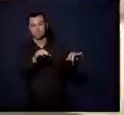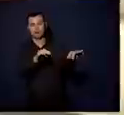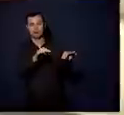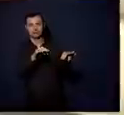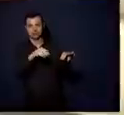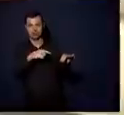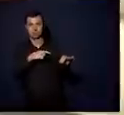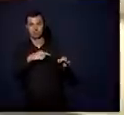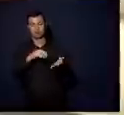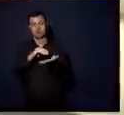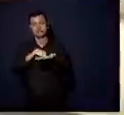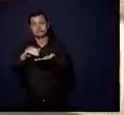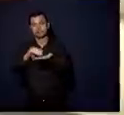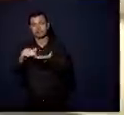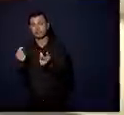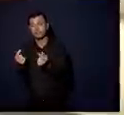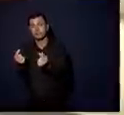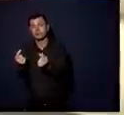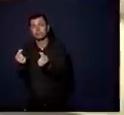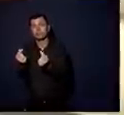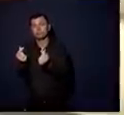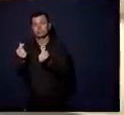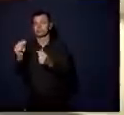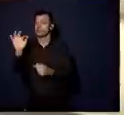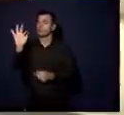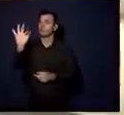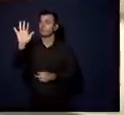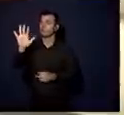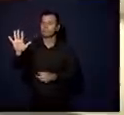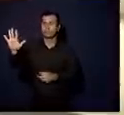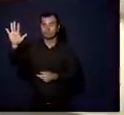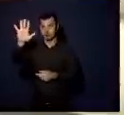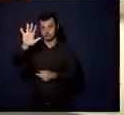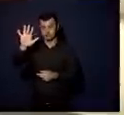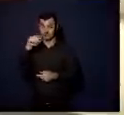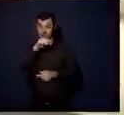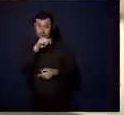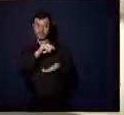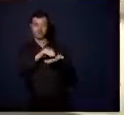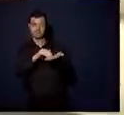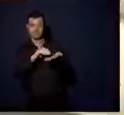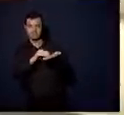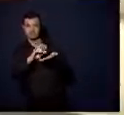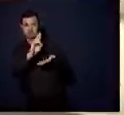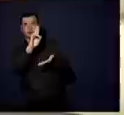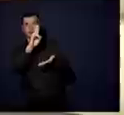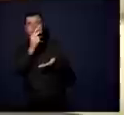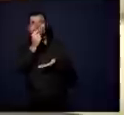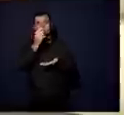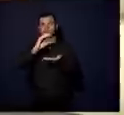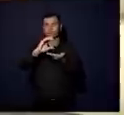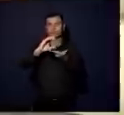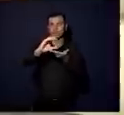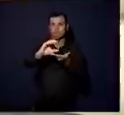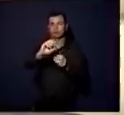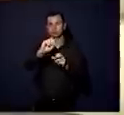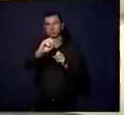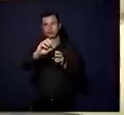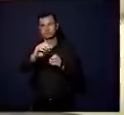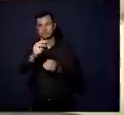que se chama Secretaria de orçamento Federal Essa secretaria que desenha o orçamento quanto vai para educação quanto vai para a saúde